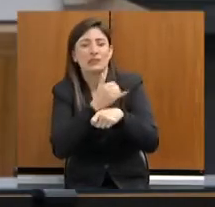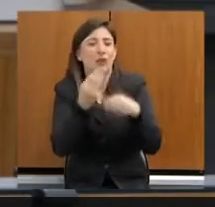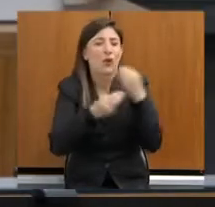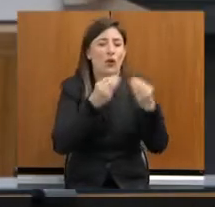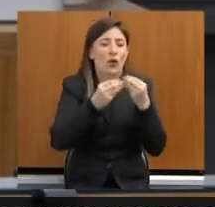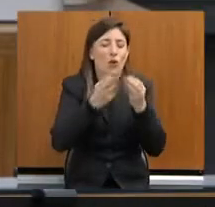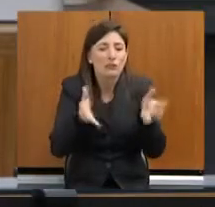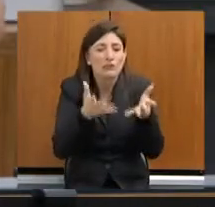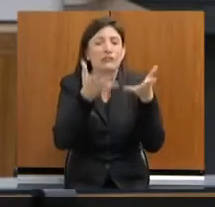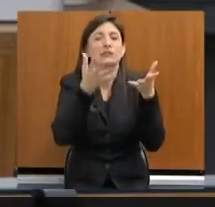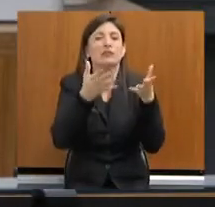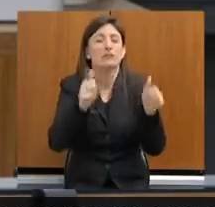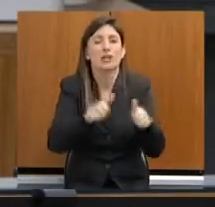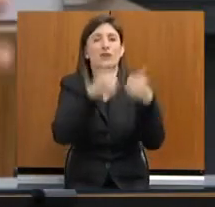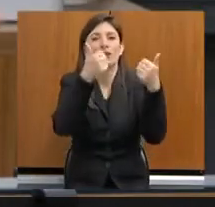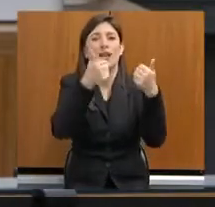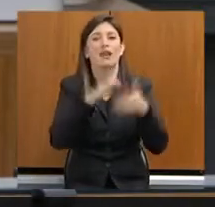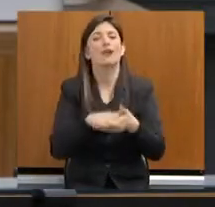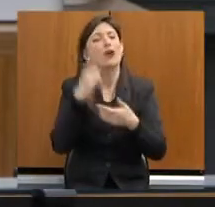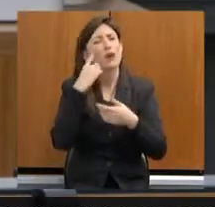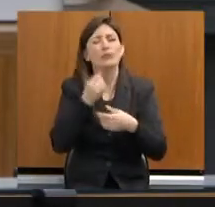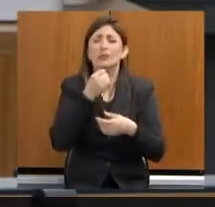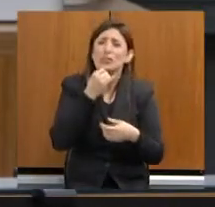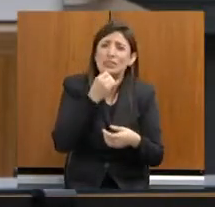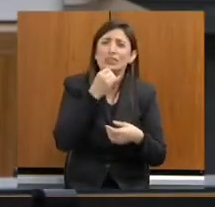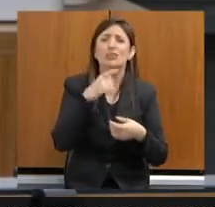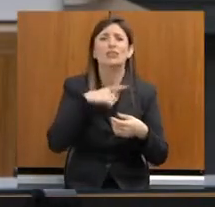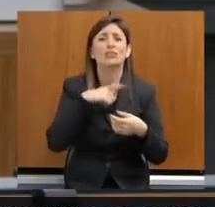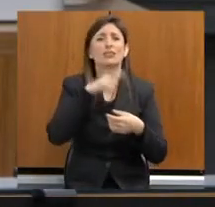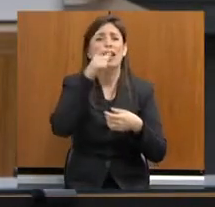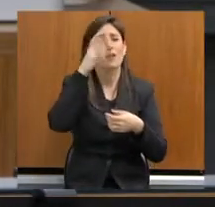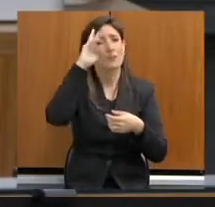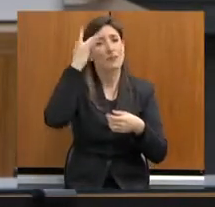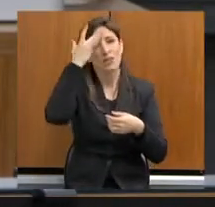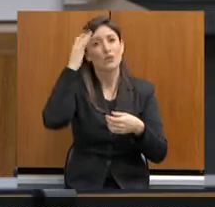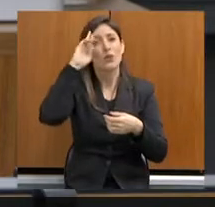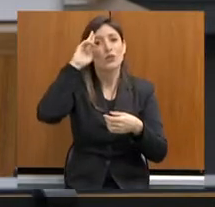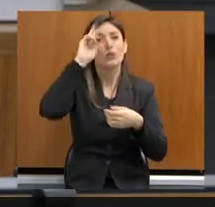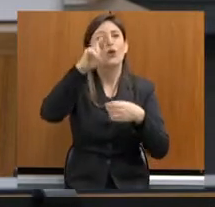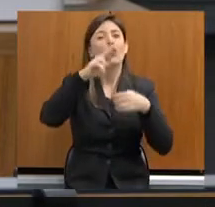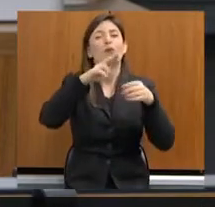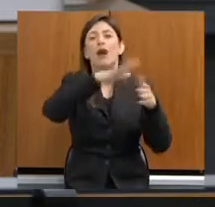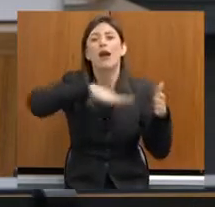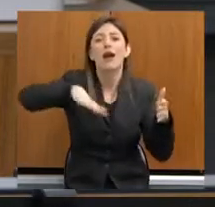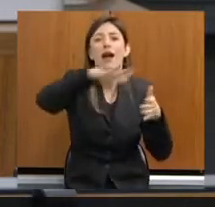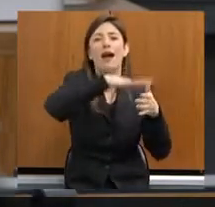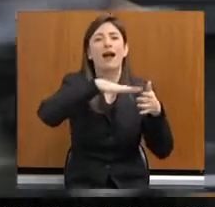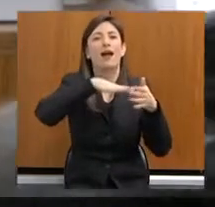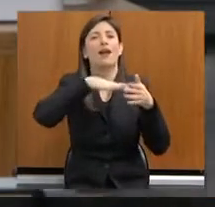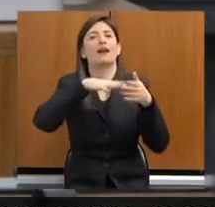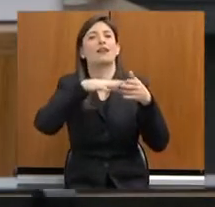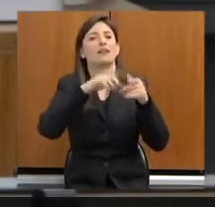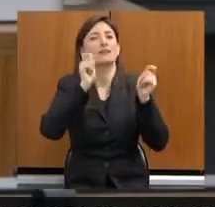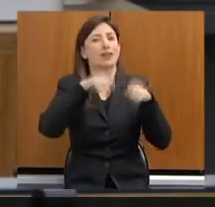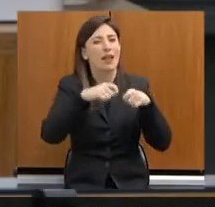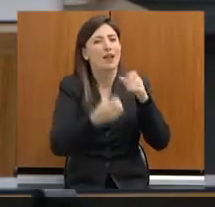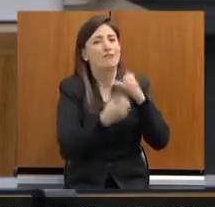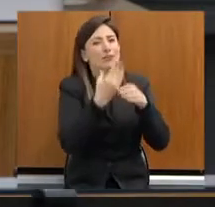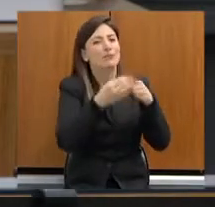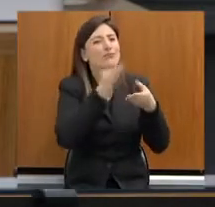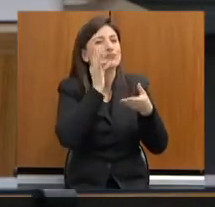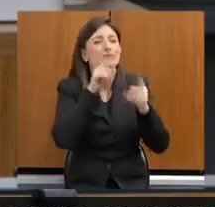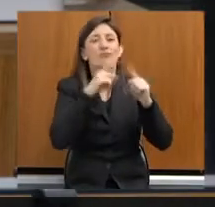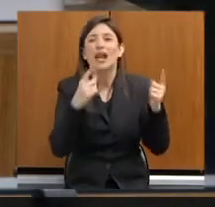degradado tem crédito mas eu não sabe e eu não tenho acesso ao crédito Esse é um erro